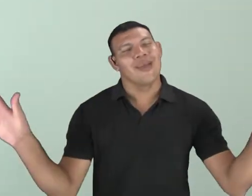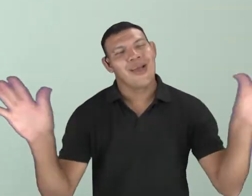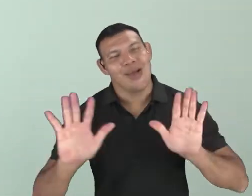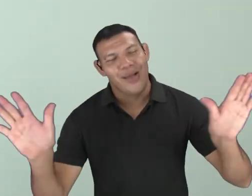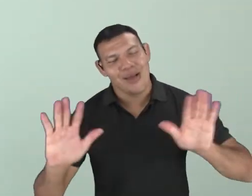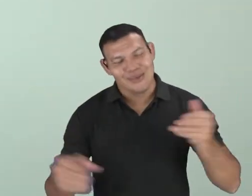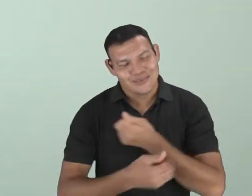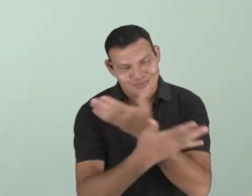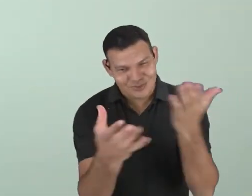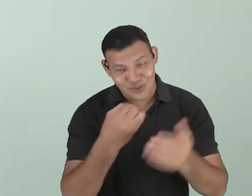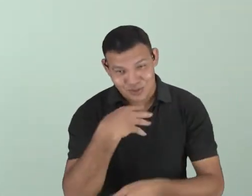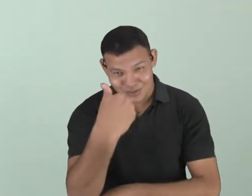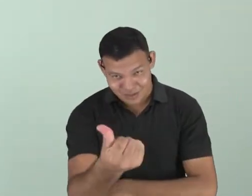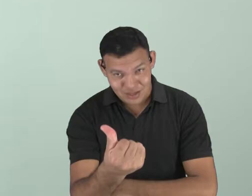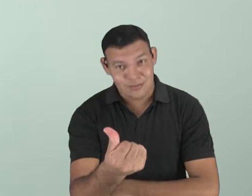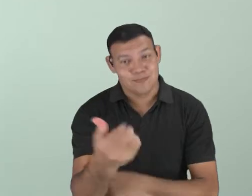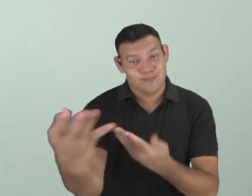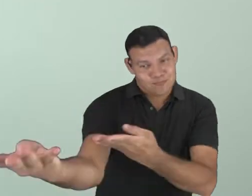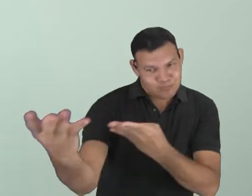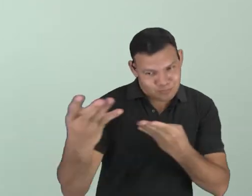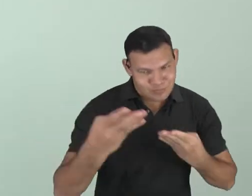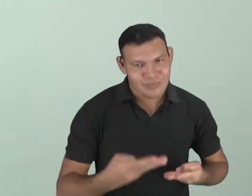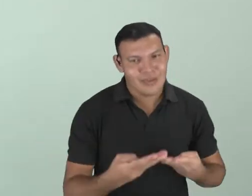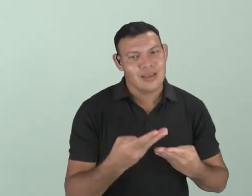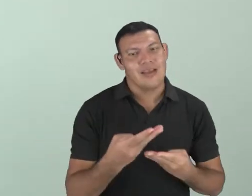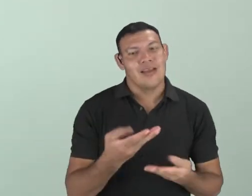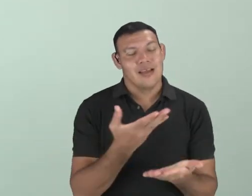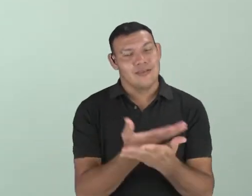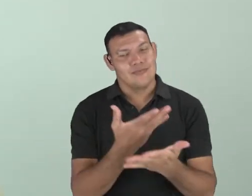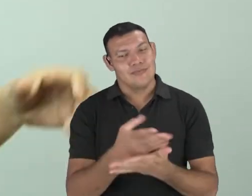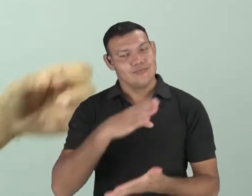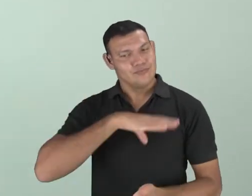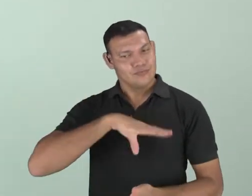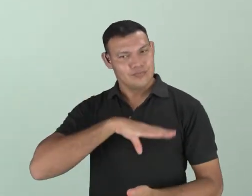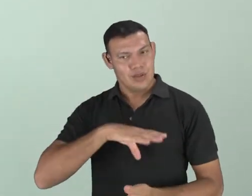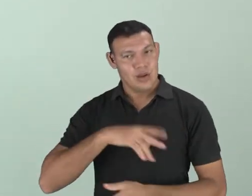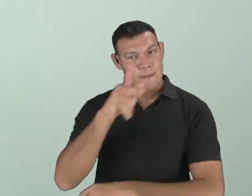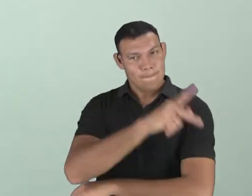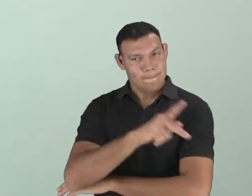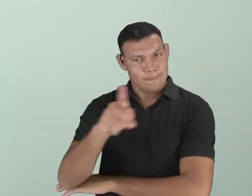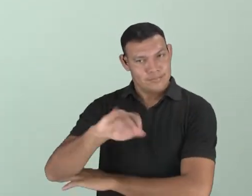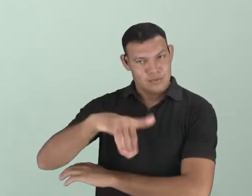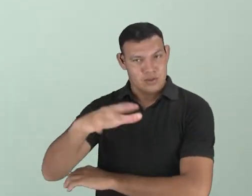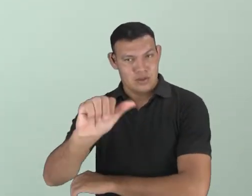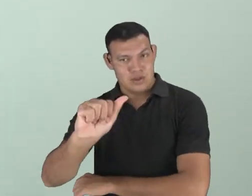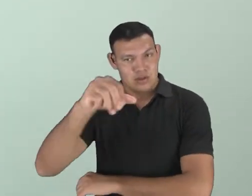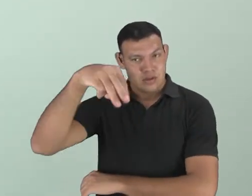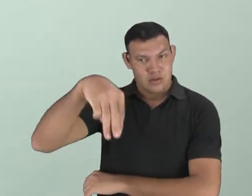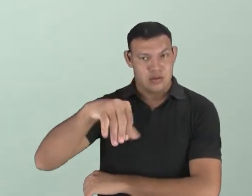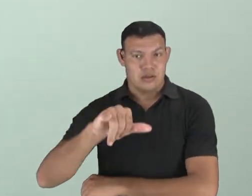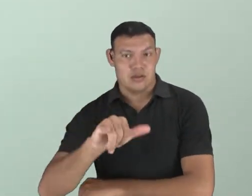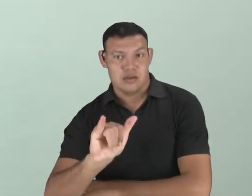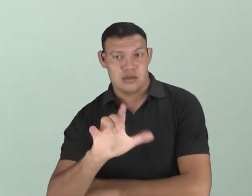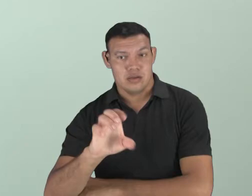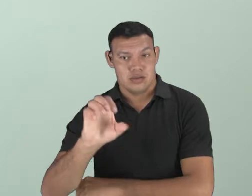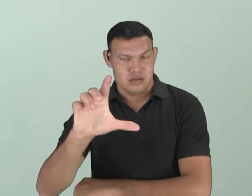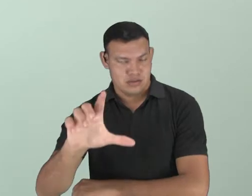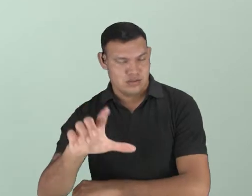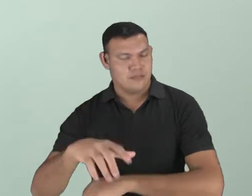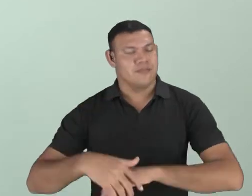Olá, galerinha, tudo bem? Bem-vindos à nossa aula de língua portuguesa. Eu sou a professora Jamile Fontinelli,